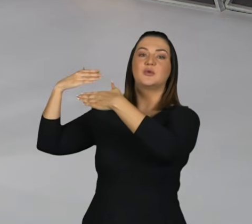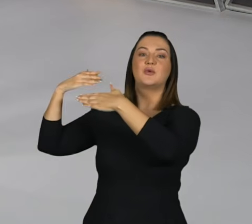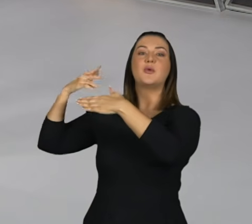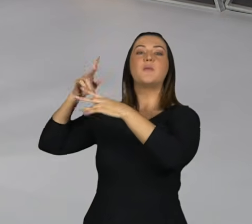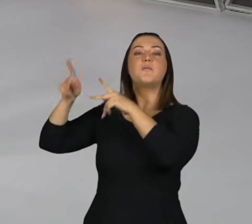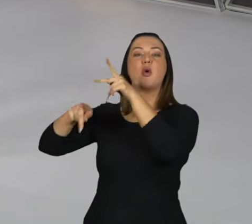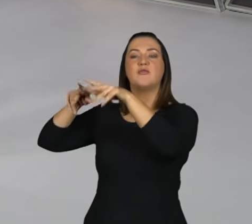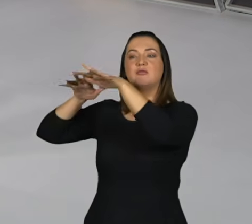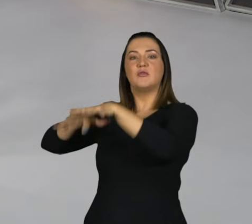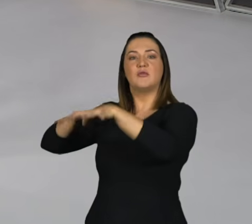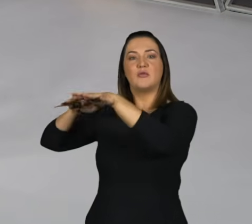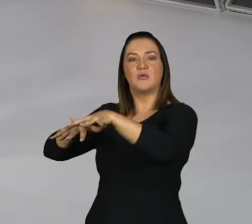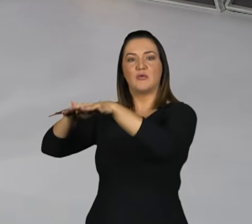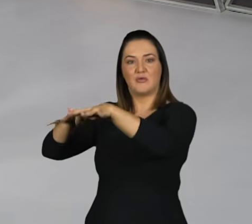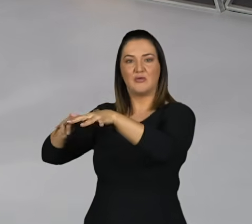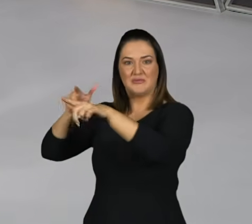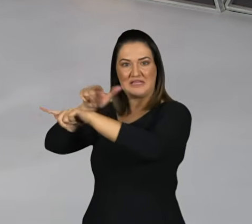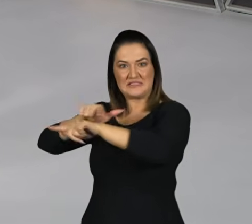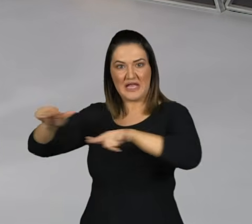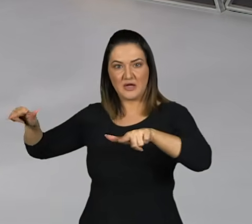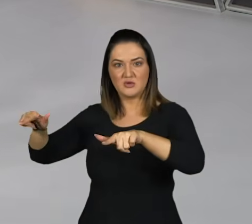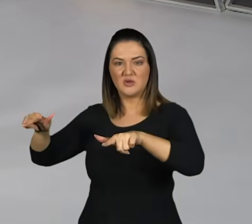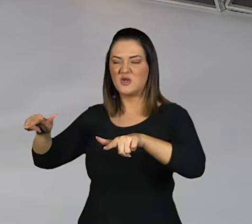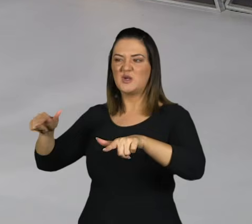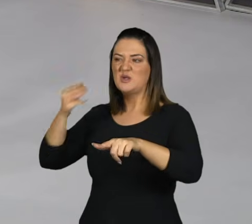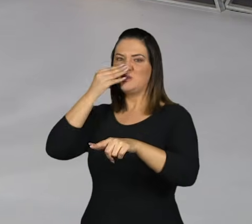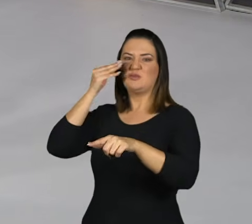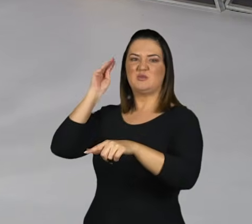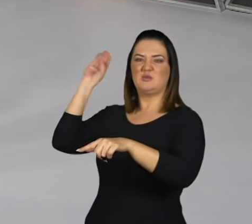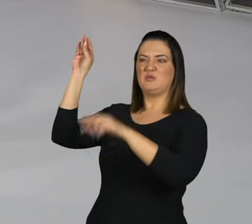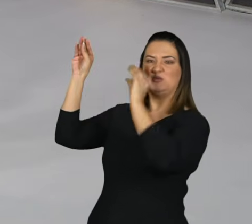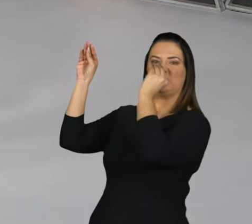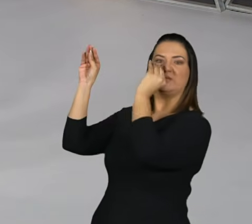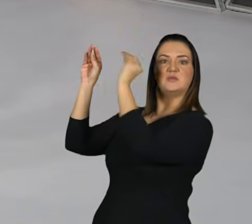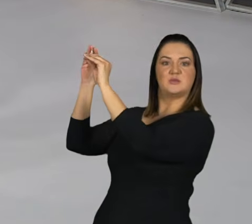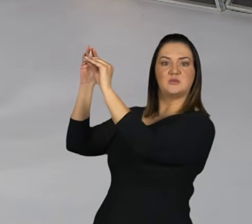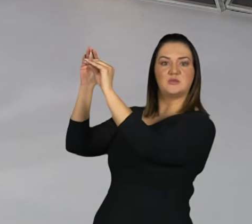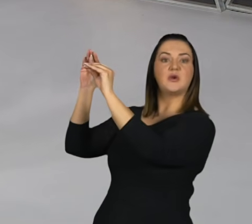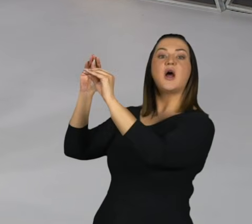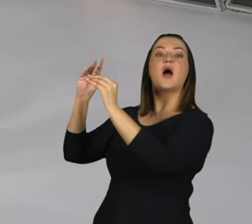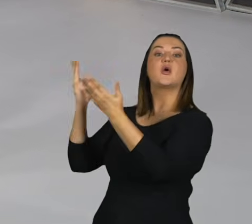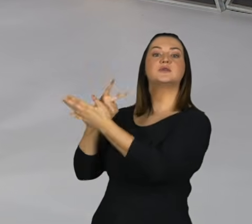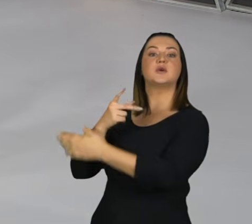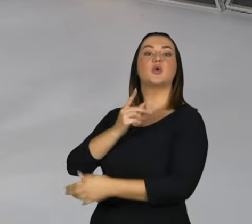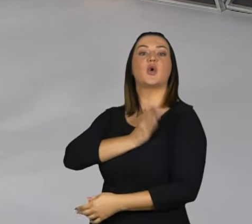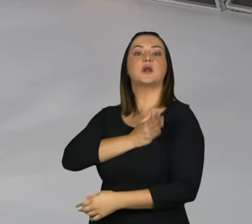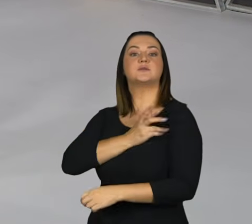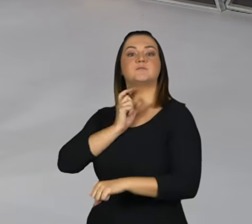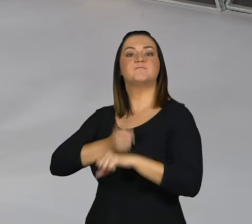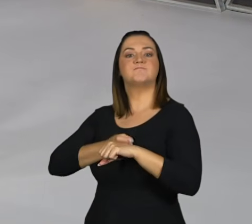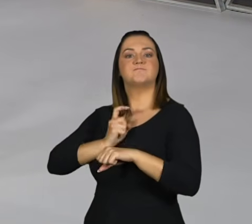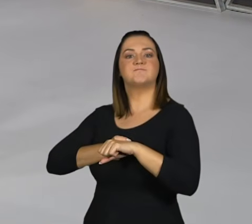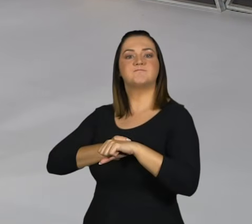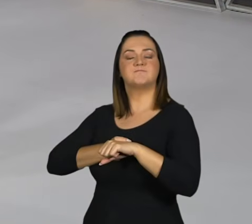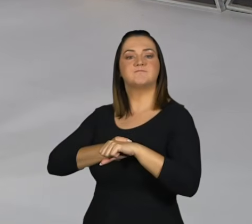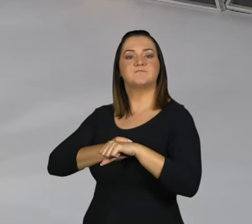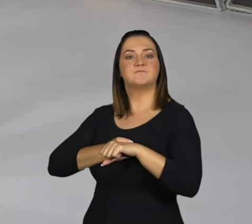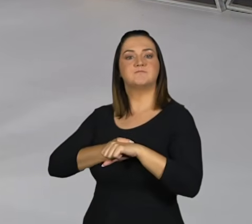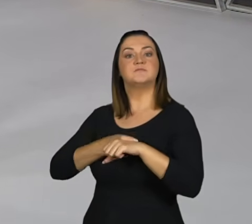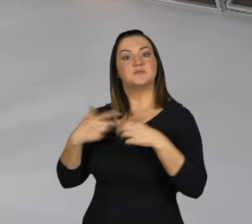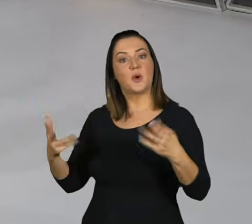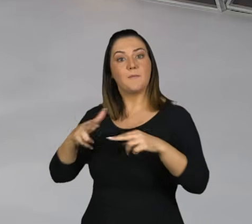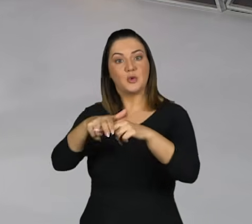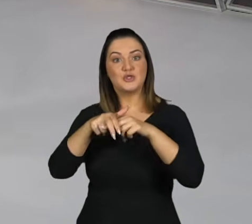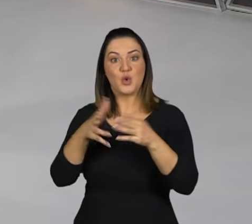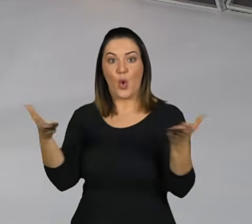no deserto. Ouviu? Então, hoje, se você ouvir a voz do Espírito Santo, não endureça o seu coração. Sabe por que fala isso